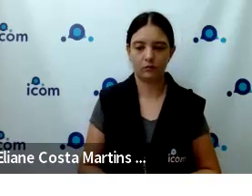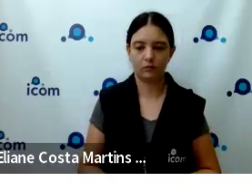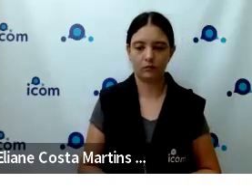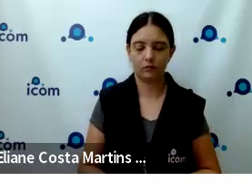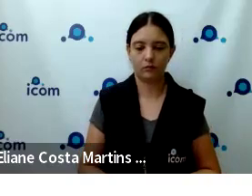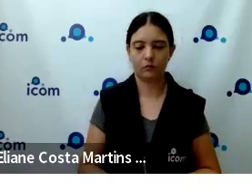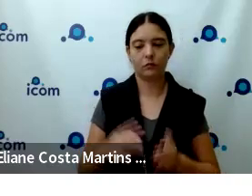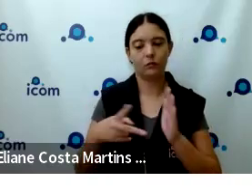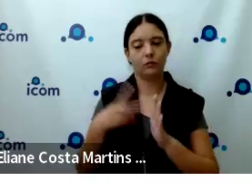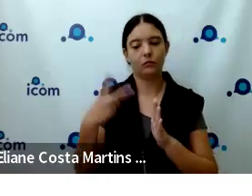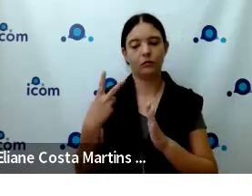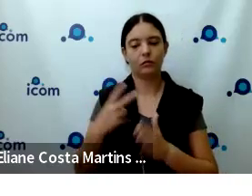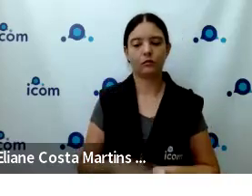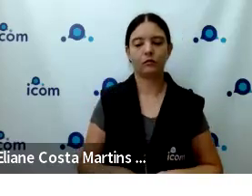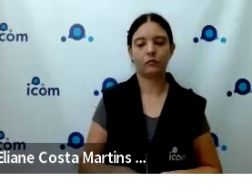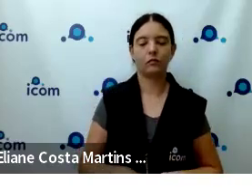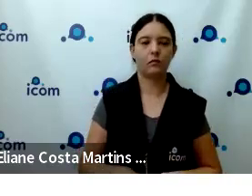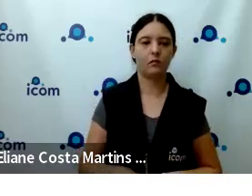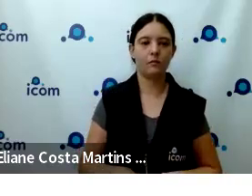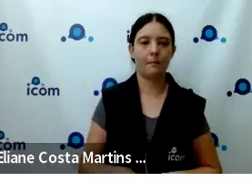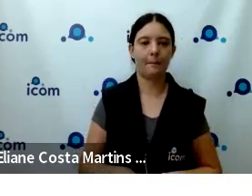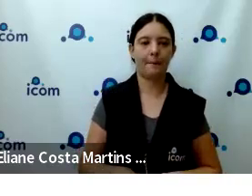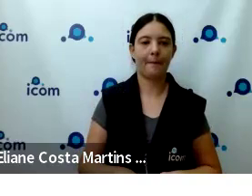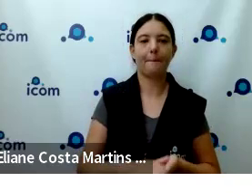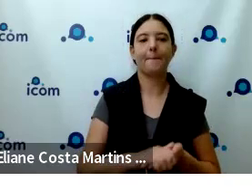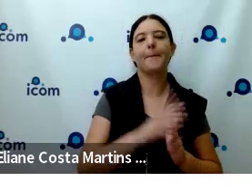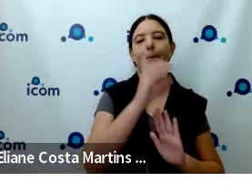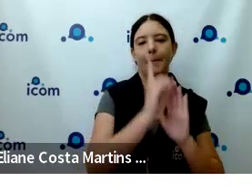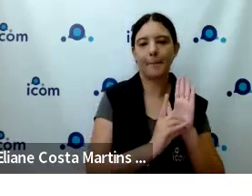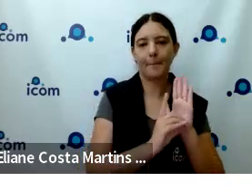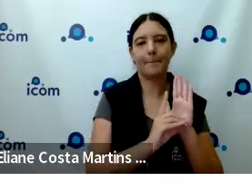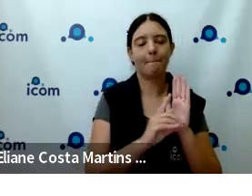Segundo ponto, o decreto de não aplicação.